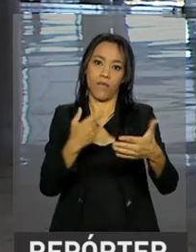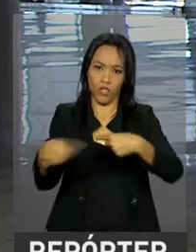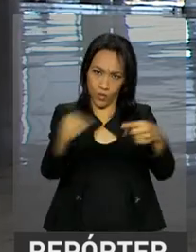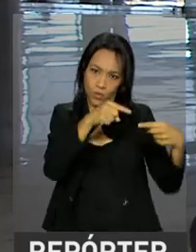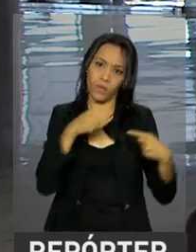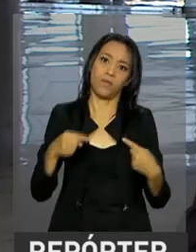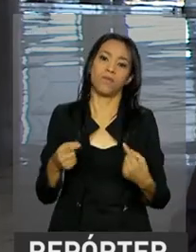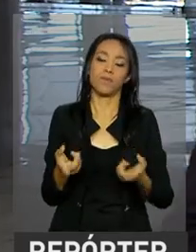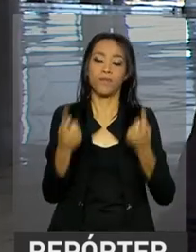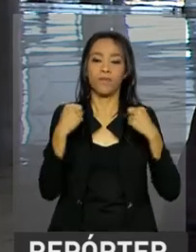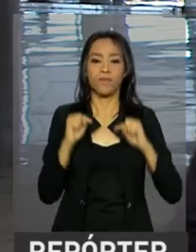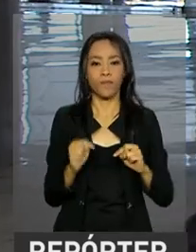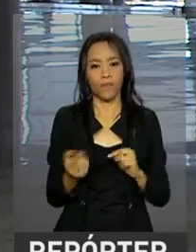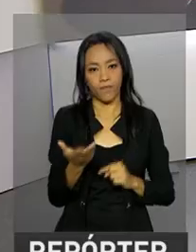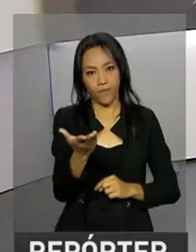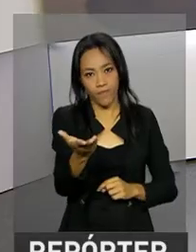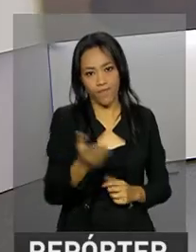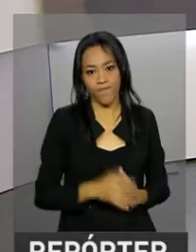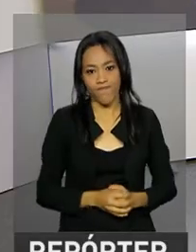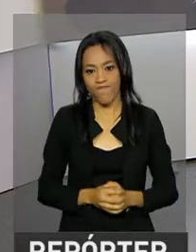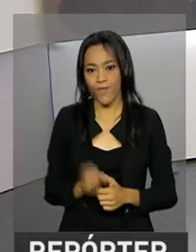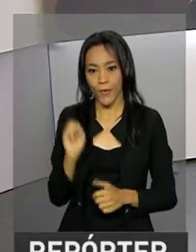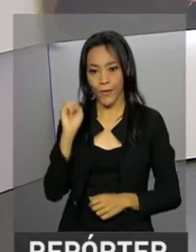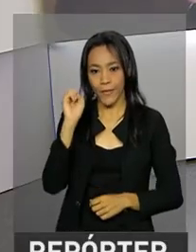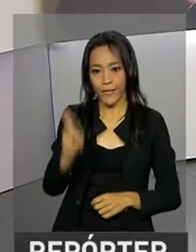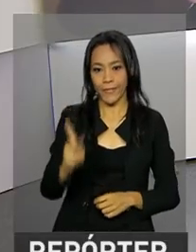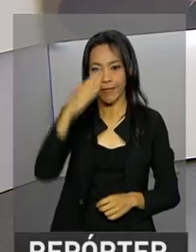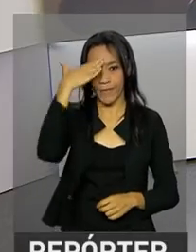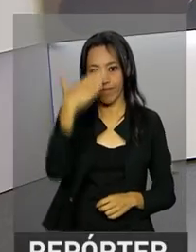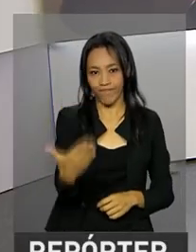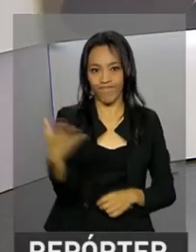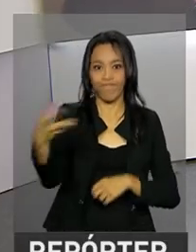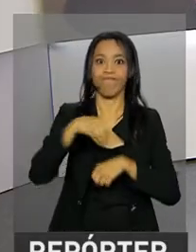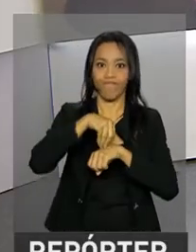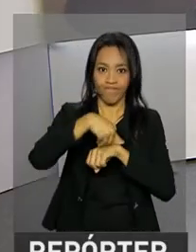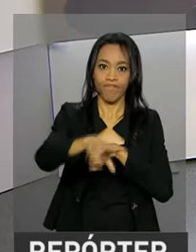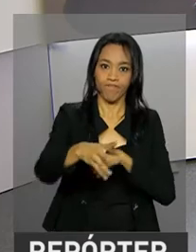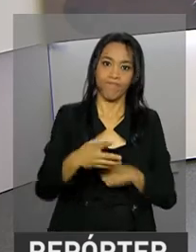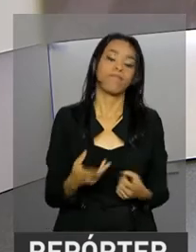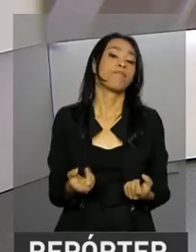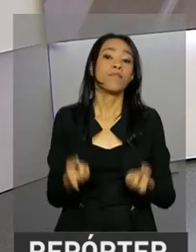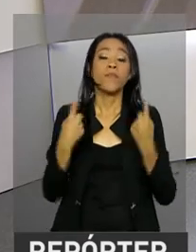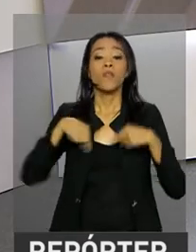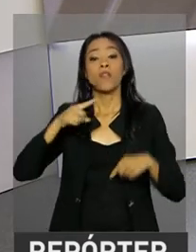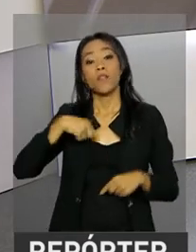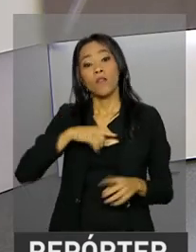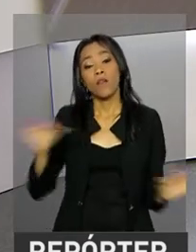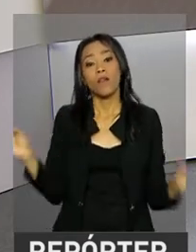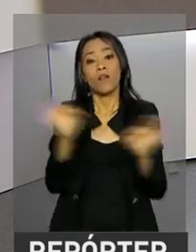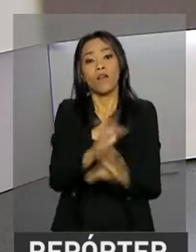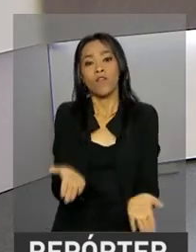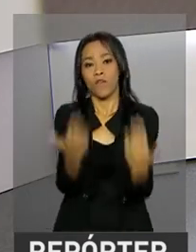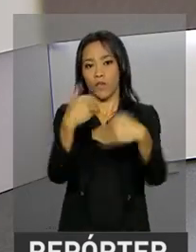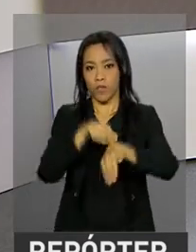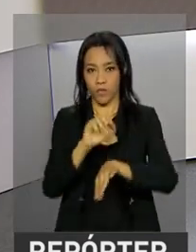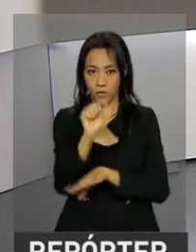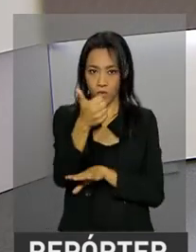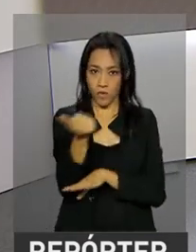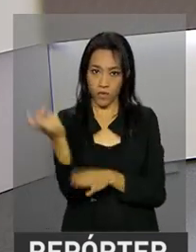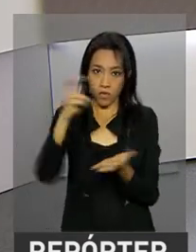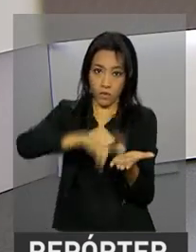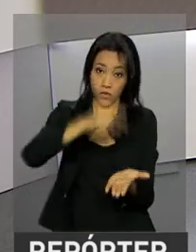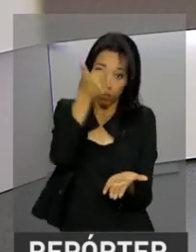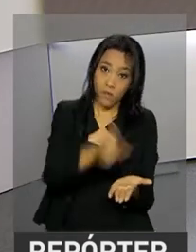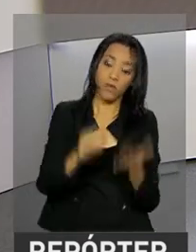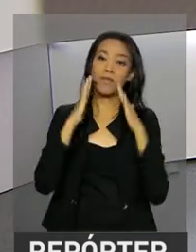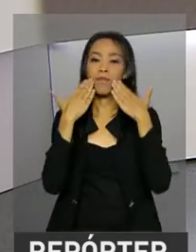Eu volto com você aí no estúdio, Leandro. Ok, João Pedro, obrigado pelas suas informações aí do Palácio Planalto. Nós ficamos por aqui, voltamos às 11 da manhã